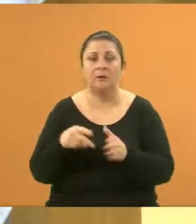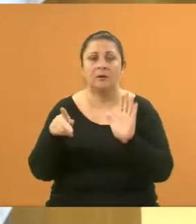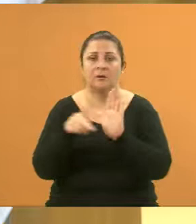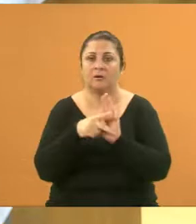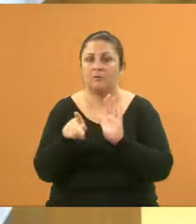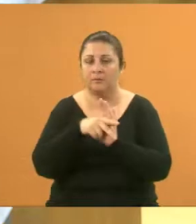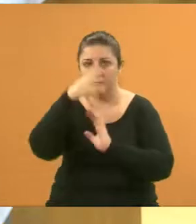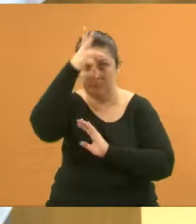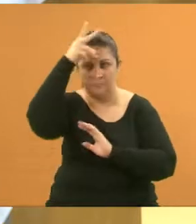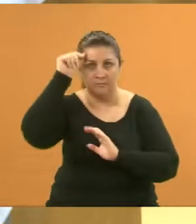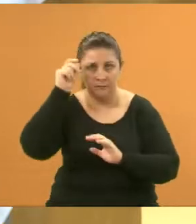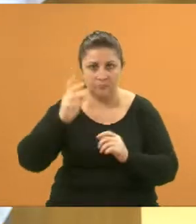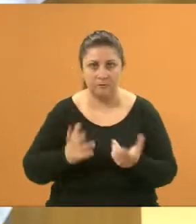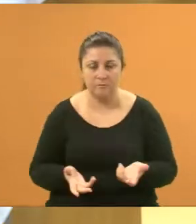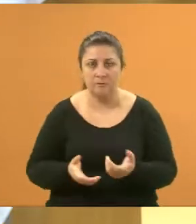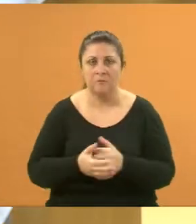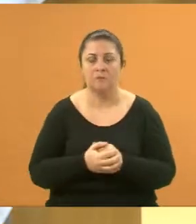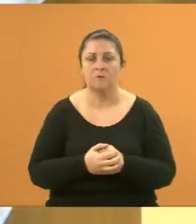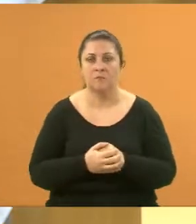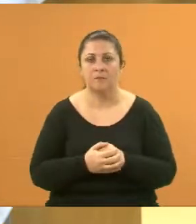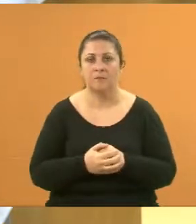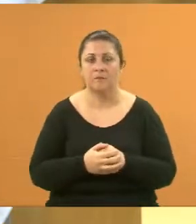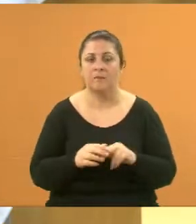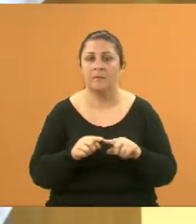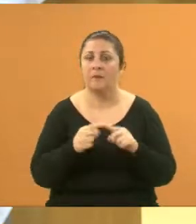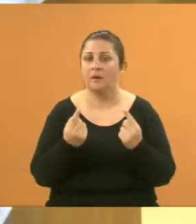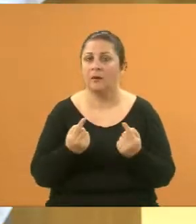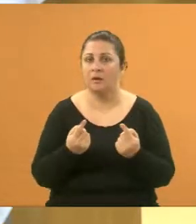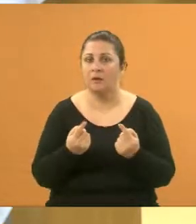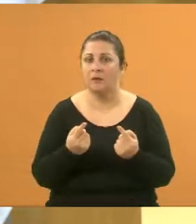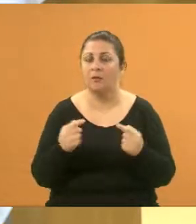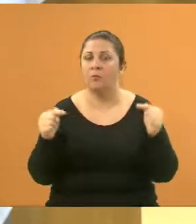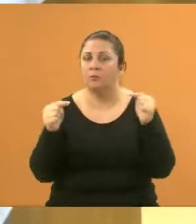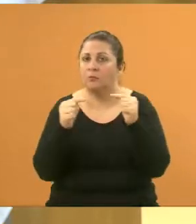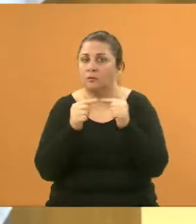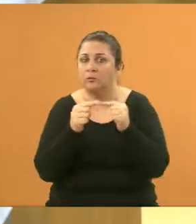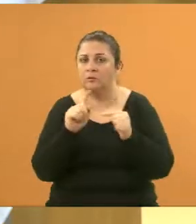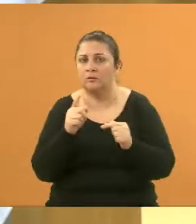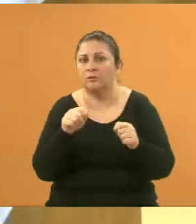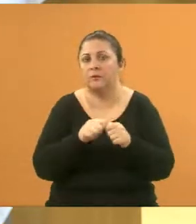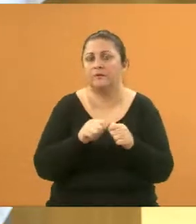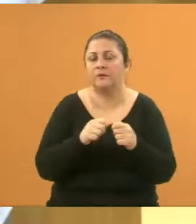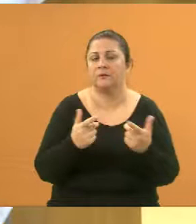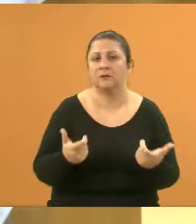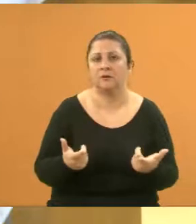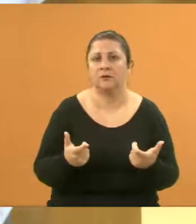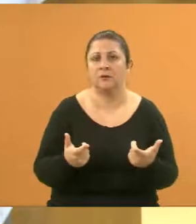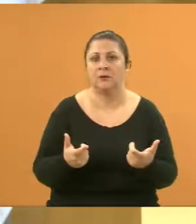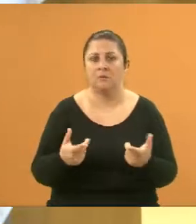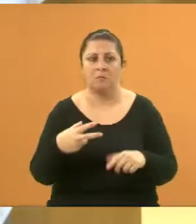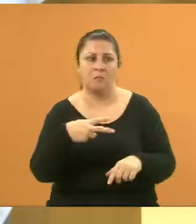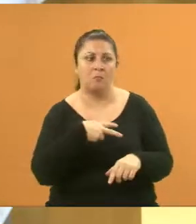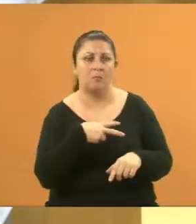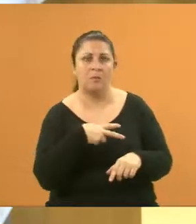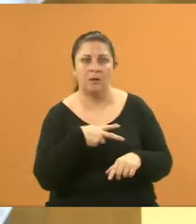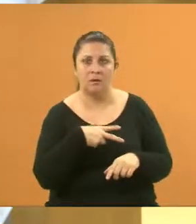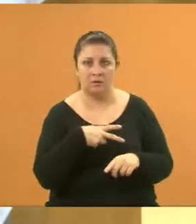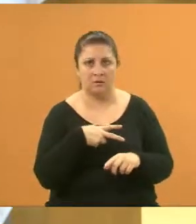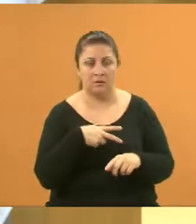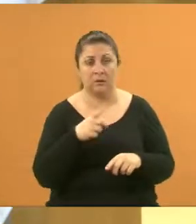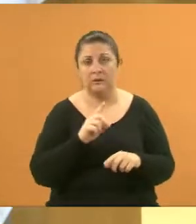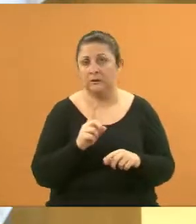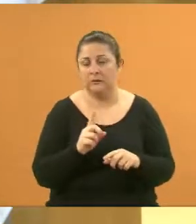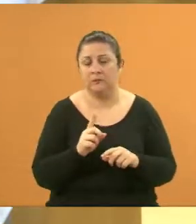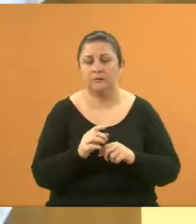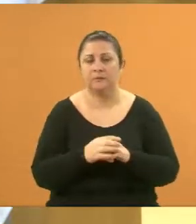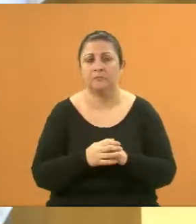públicos, integrando o Tesouro, porém sua finalidade não é fazer as vezes do particular na obrigação de